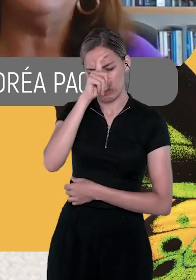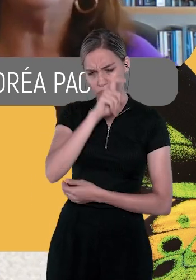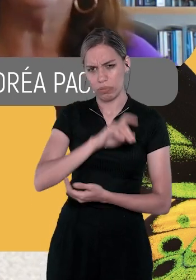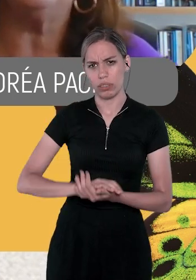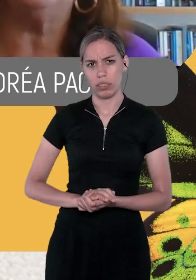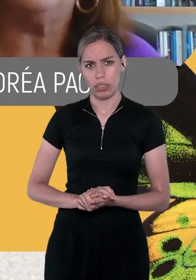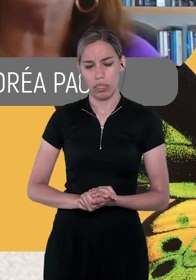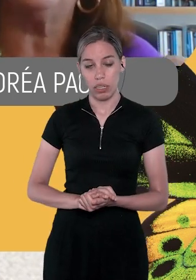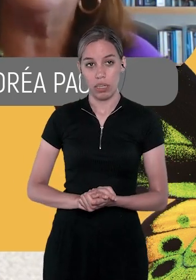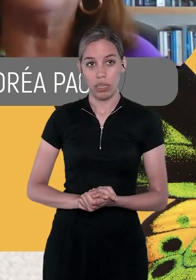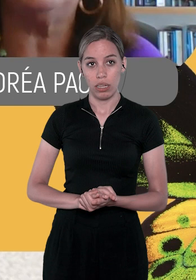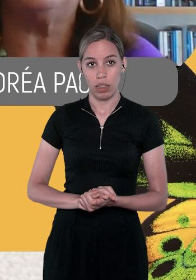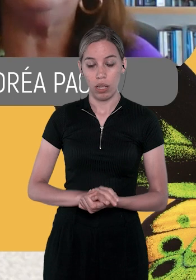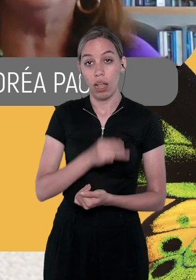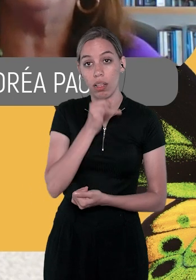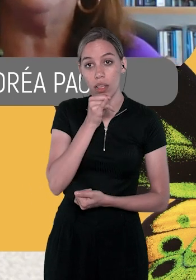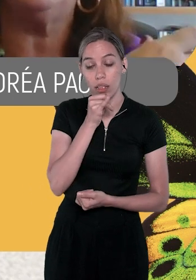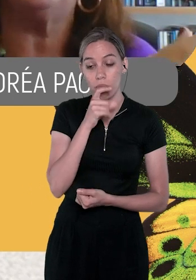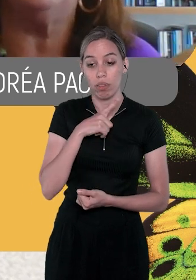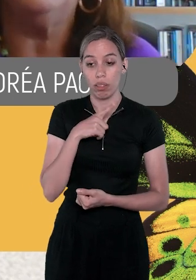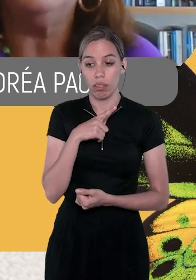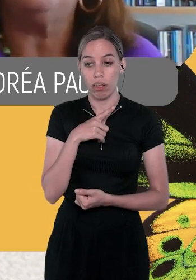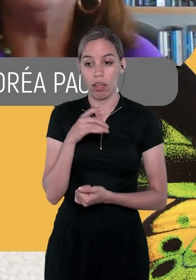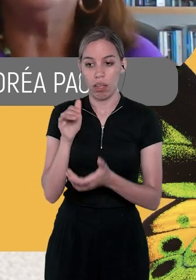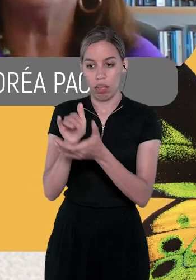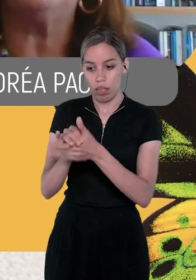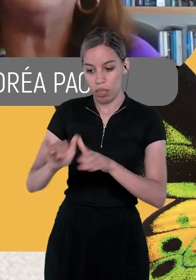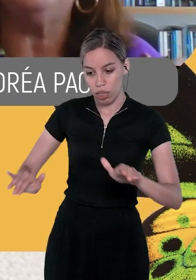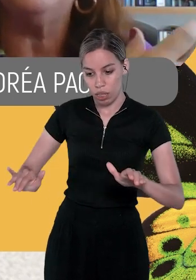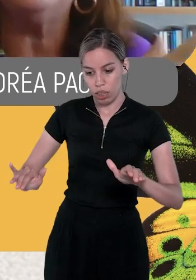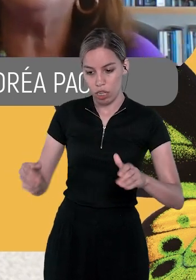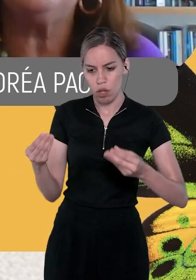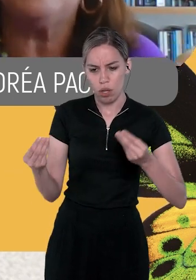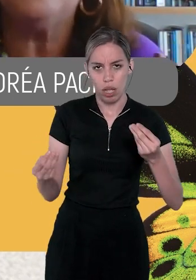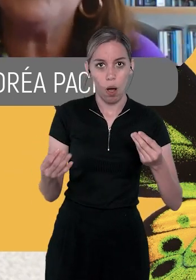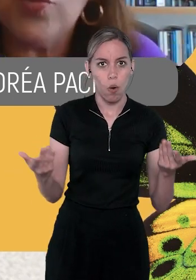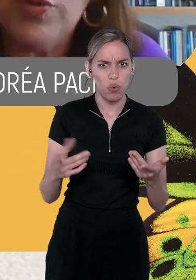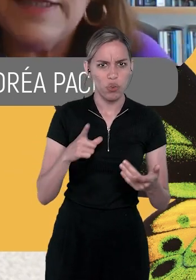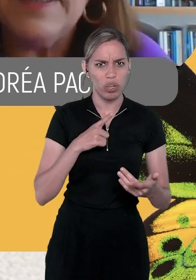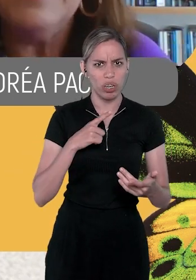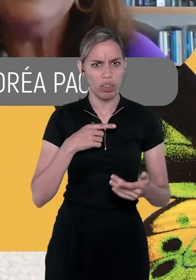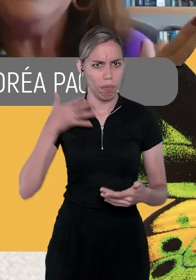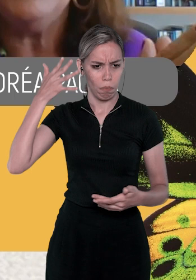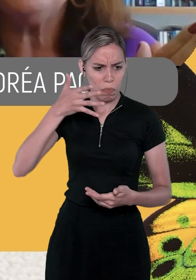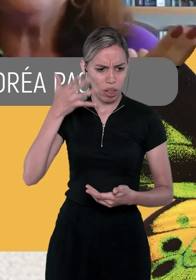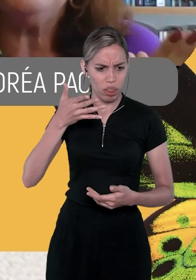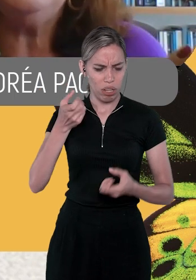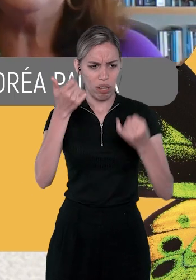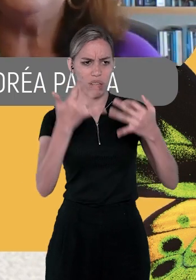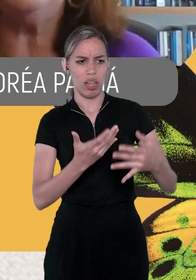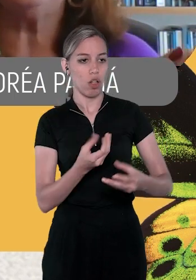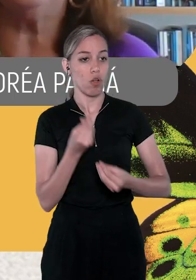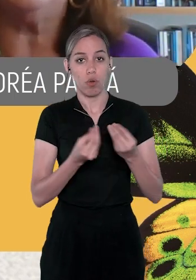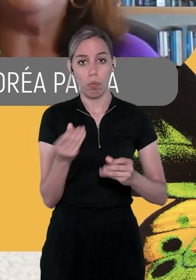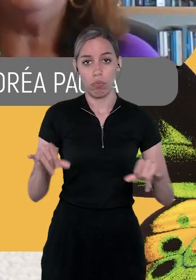de teses que é divórcio colaborativo, divórcio como não sofrer, uma coisa meio de autoajuda. E eu acho que a